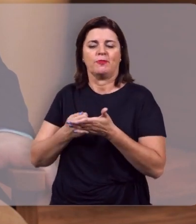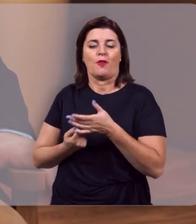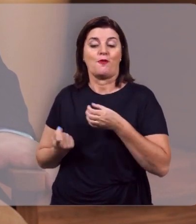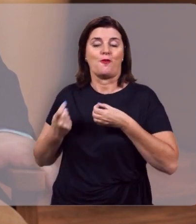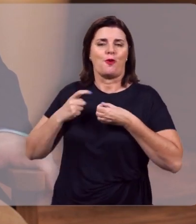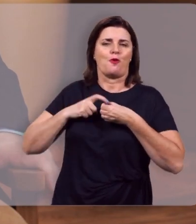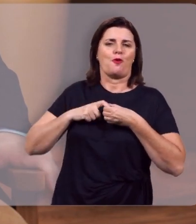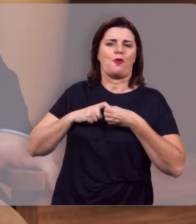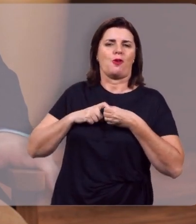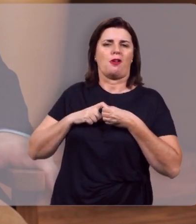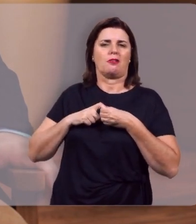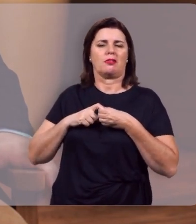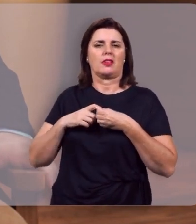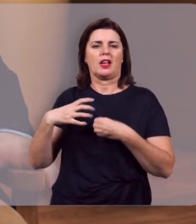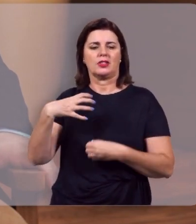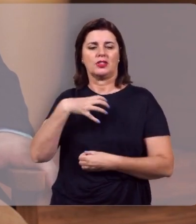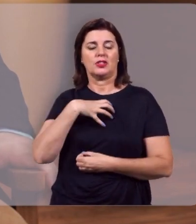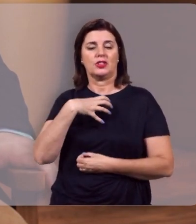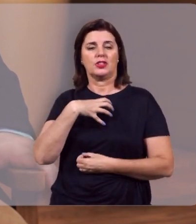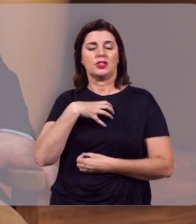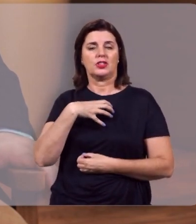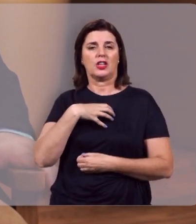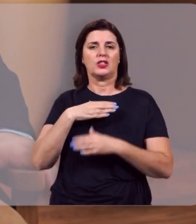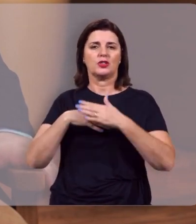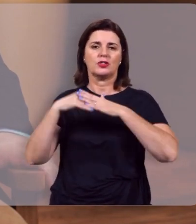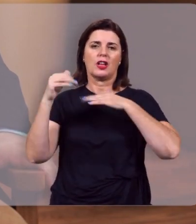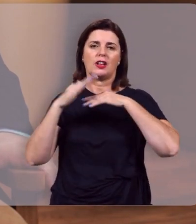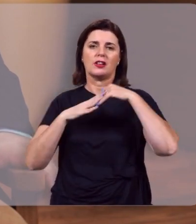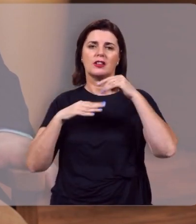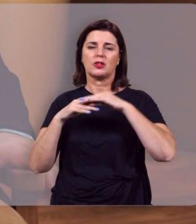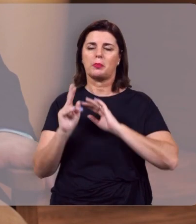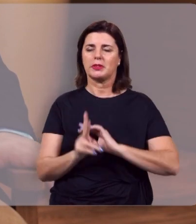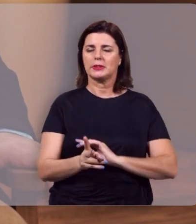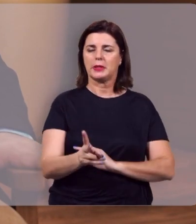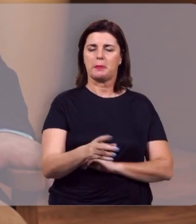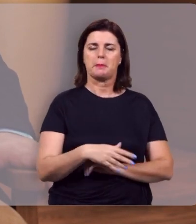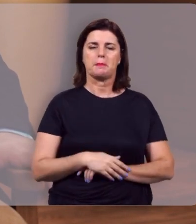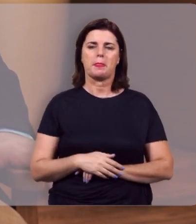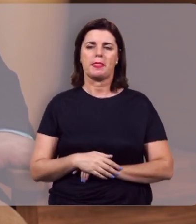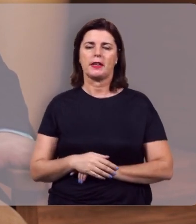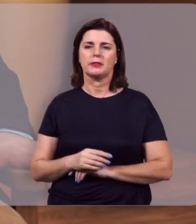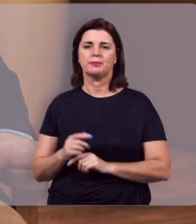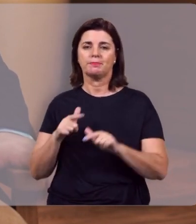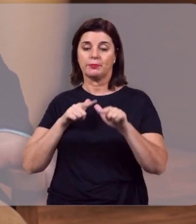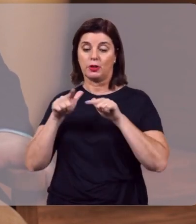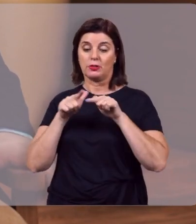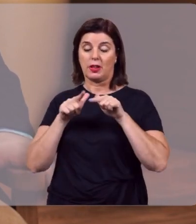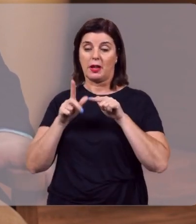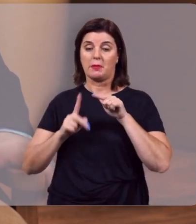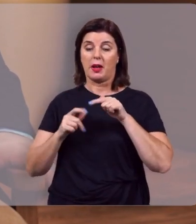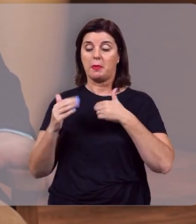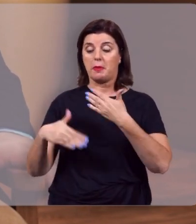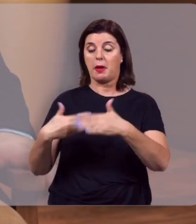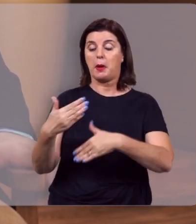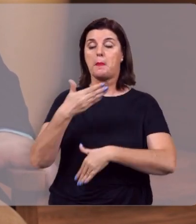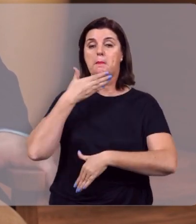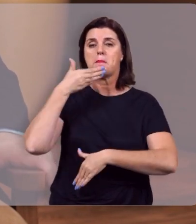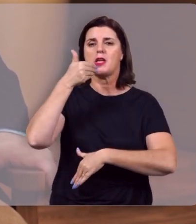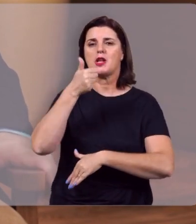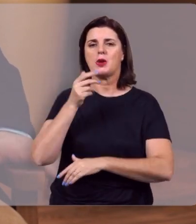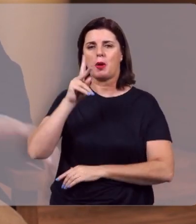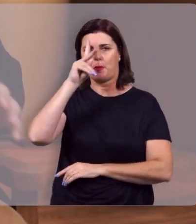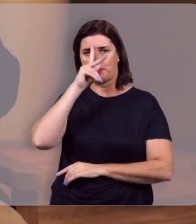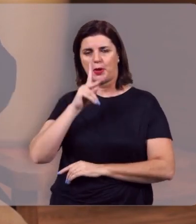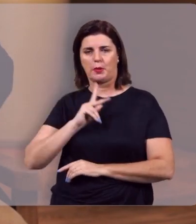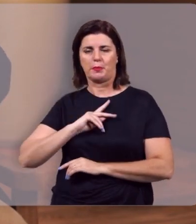tenta voltar para o modus operandi das obras sempre, para o modus operandi do desempenho